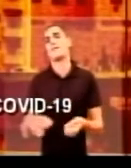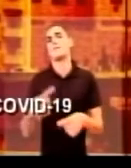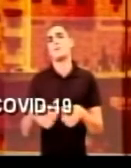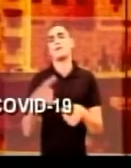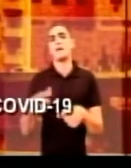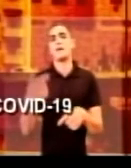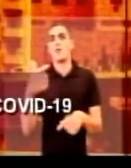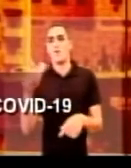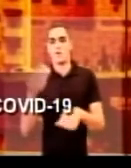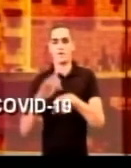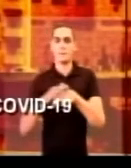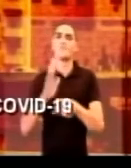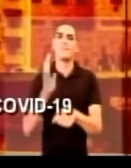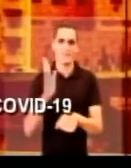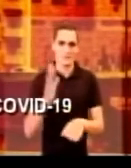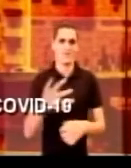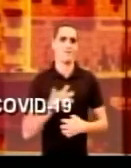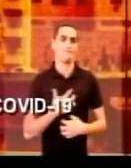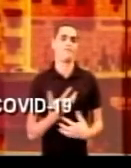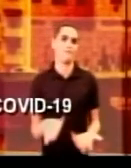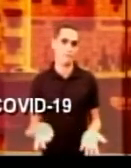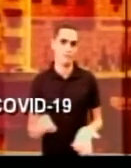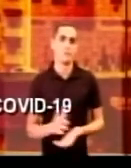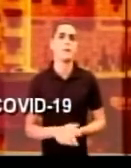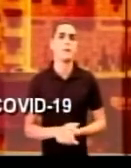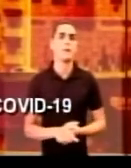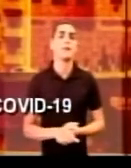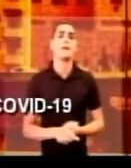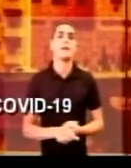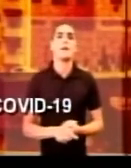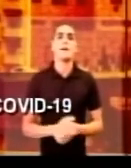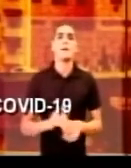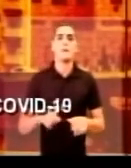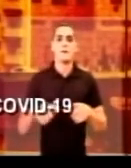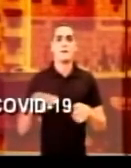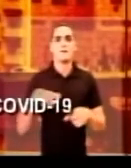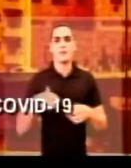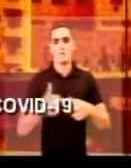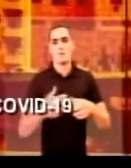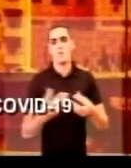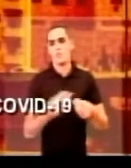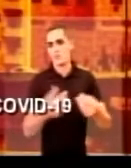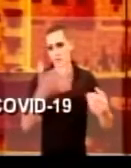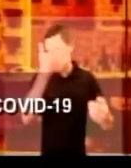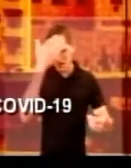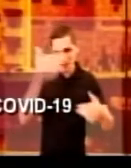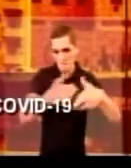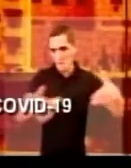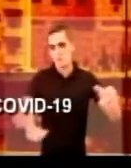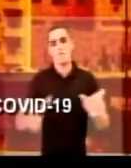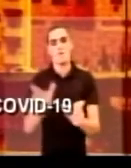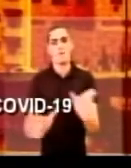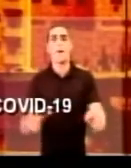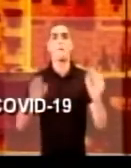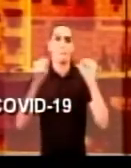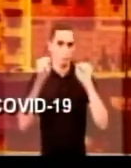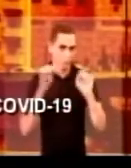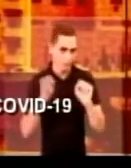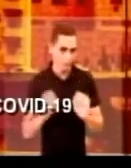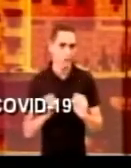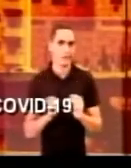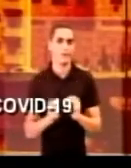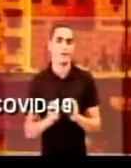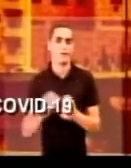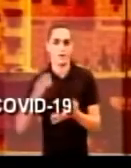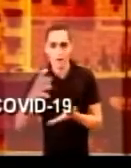ser salvo pela vacina, que é um dos grandes benefícios, tá certo? Que eu sempre